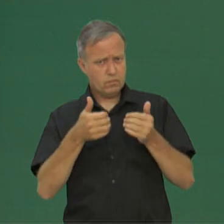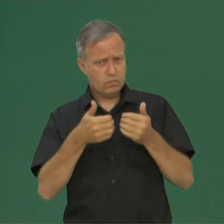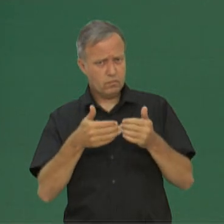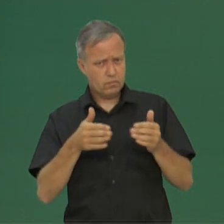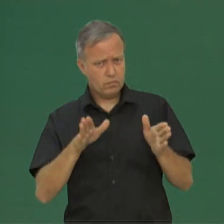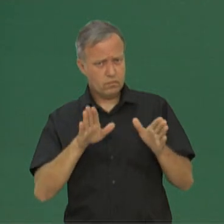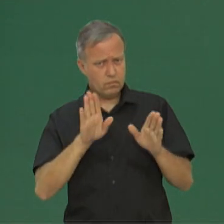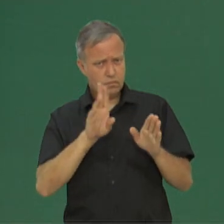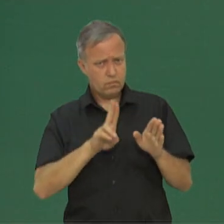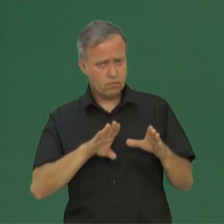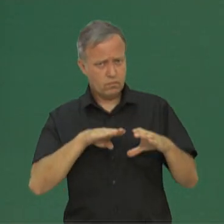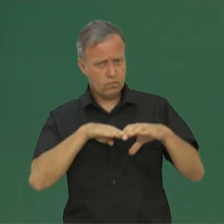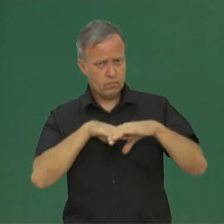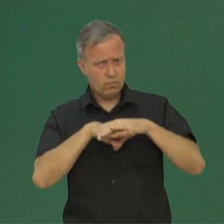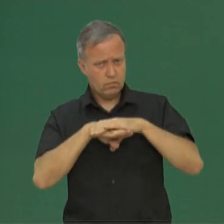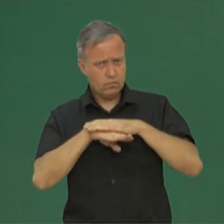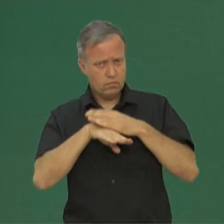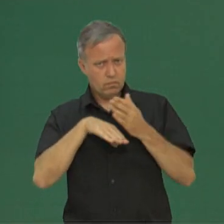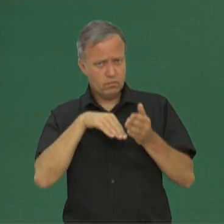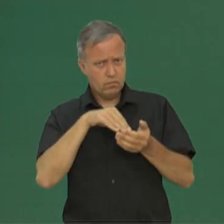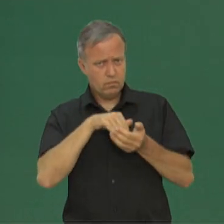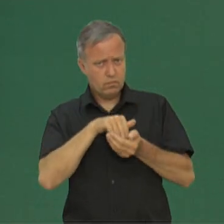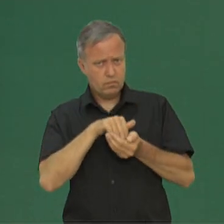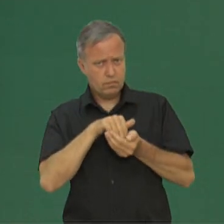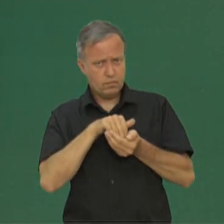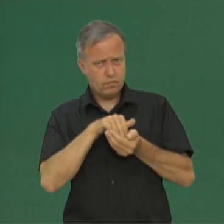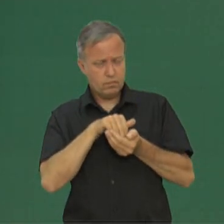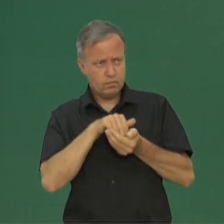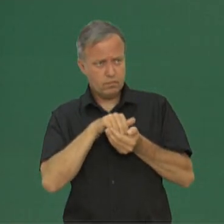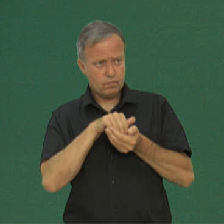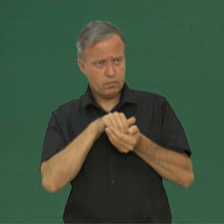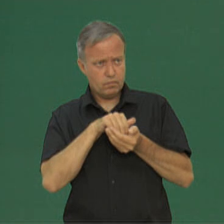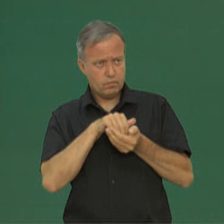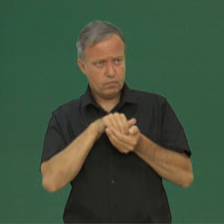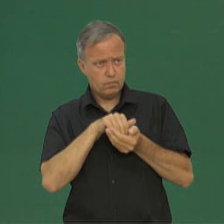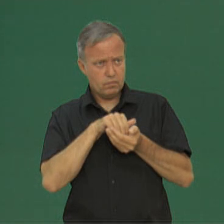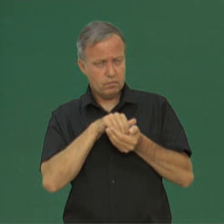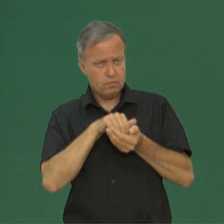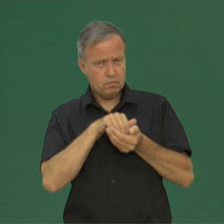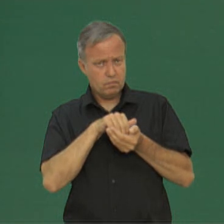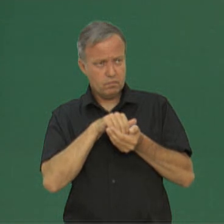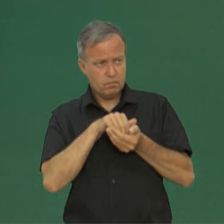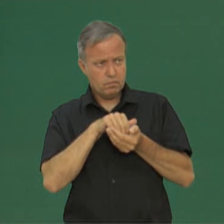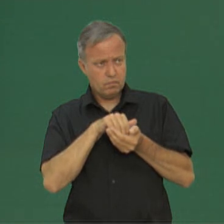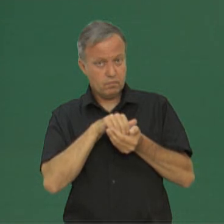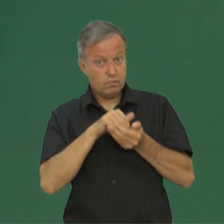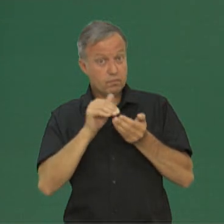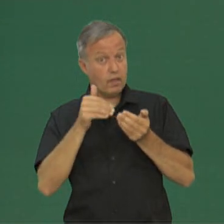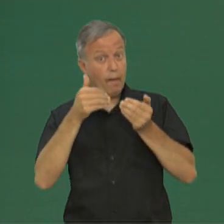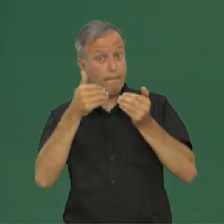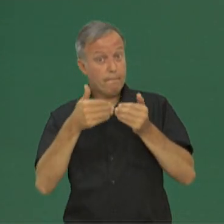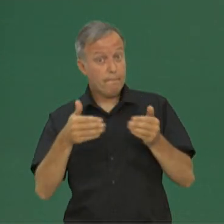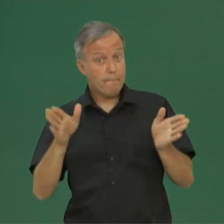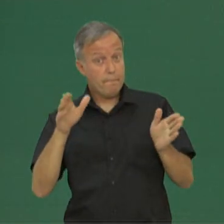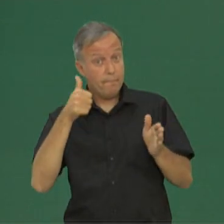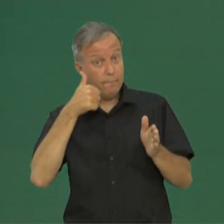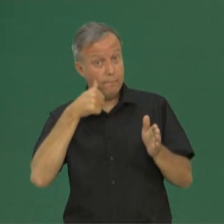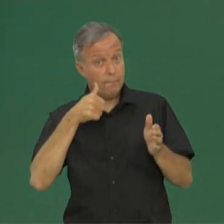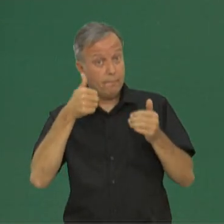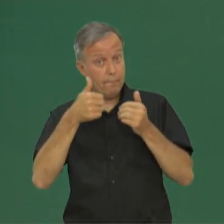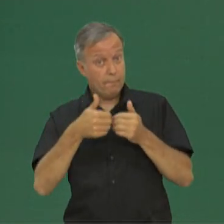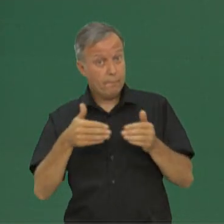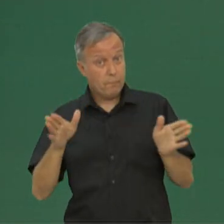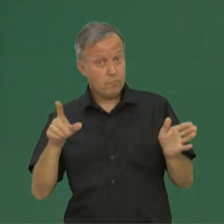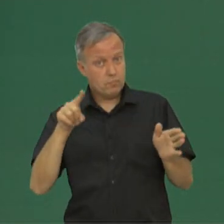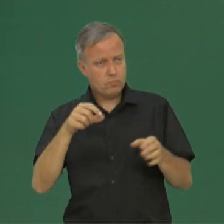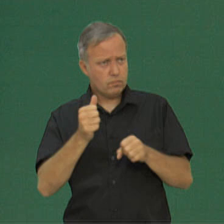da sapatilha de ponta, ok? Então a gente diz aqui que a bailarina se destacou muito